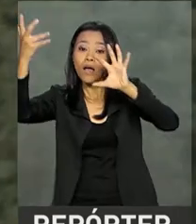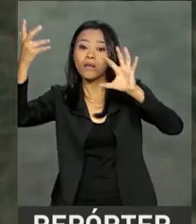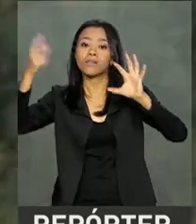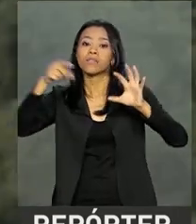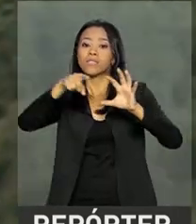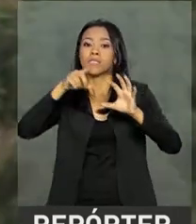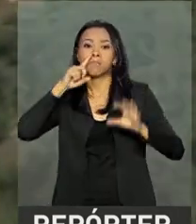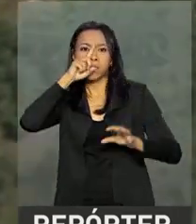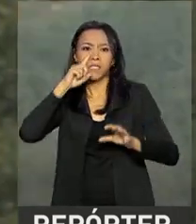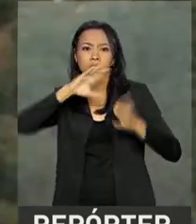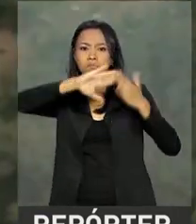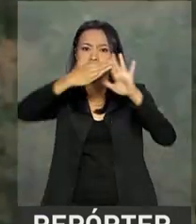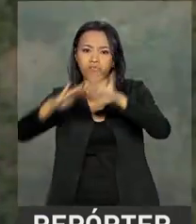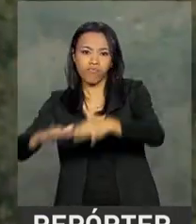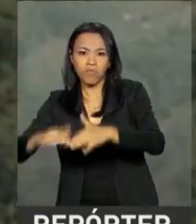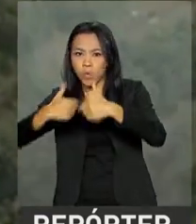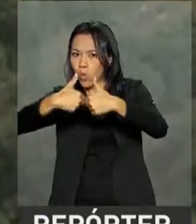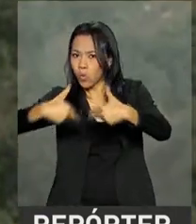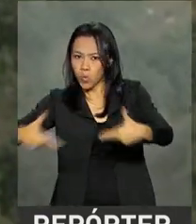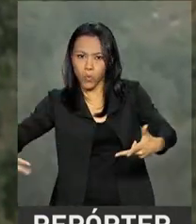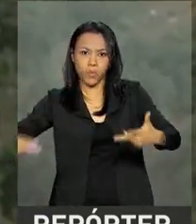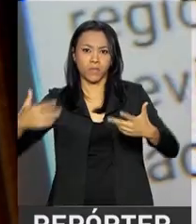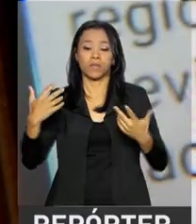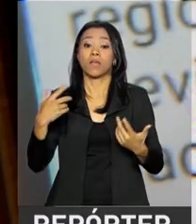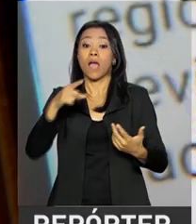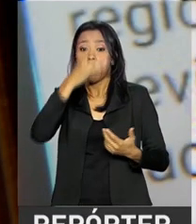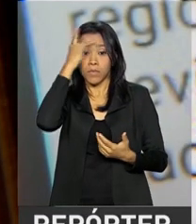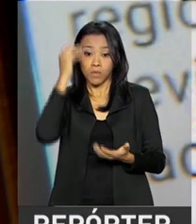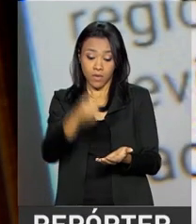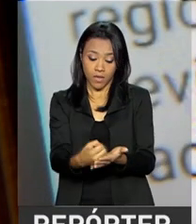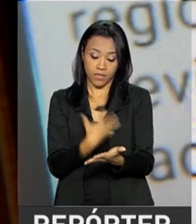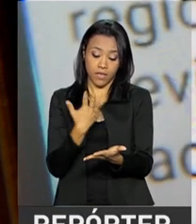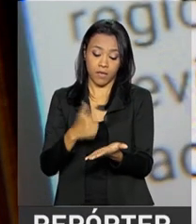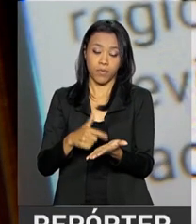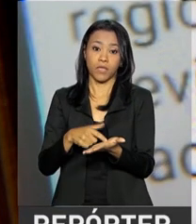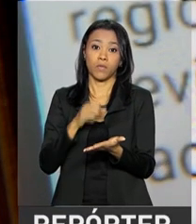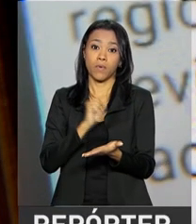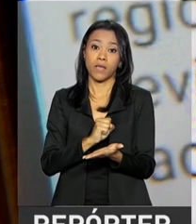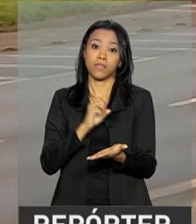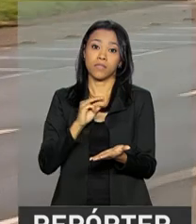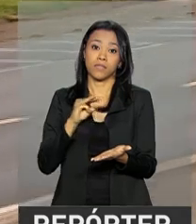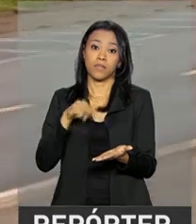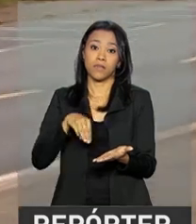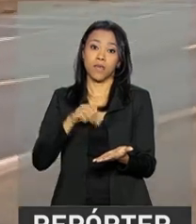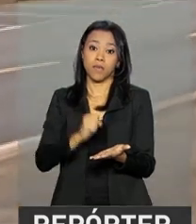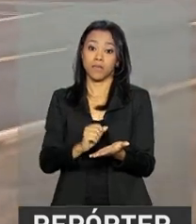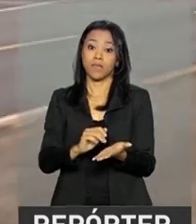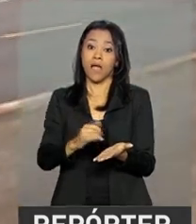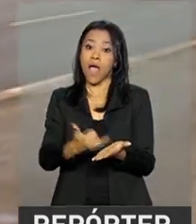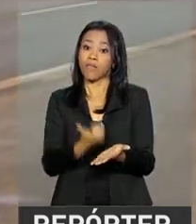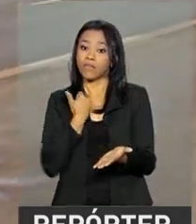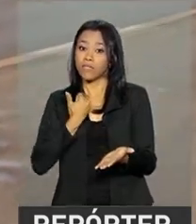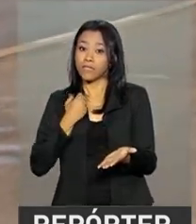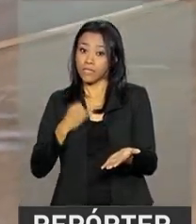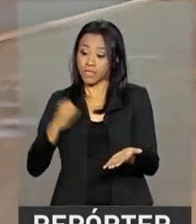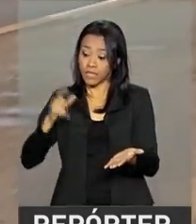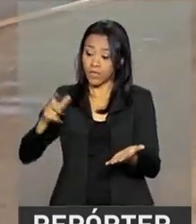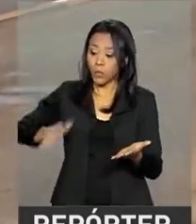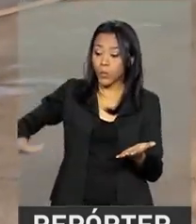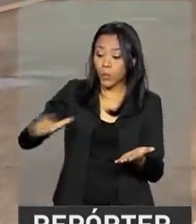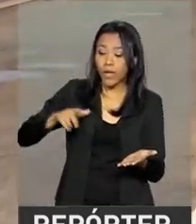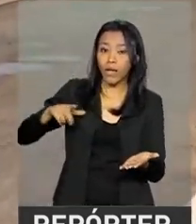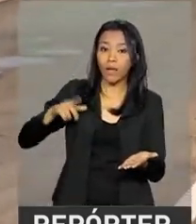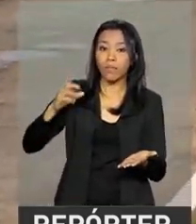riscos de desastres naturais. A pessoa cadastrada recebe no celular uma mensagem de texto que indica se naquele local pode